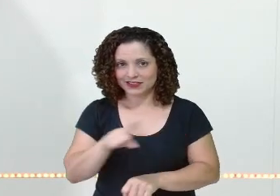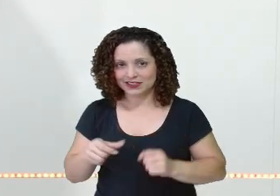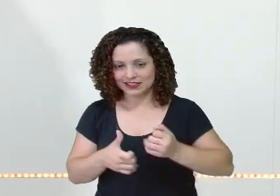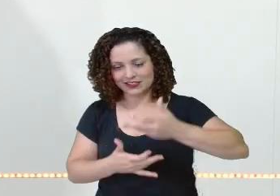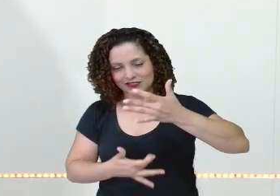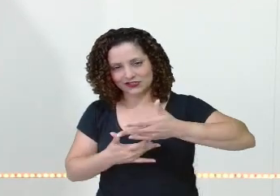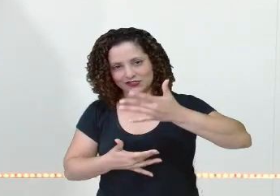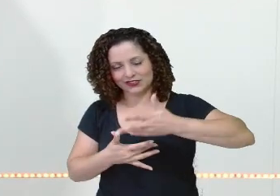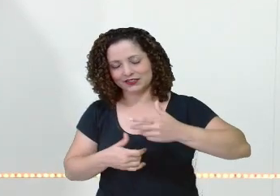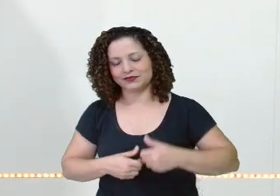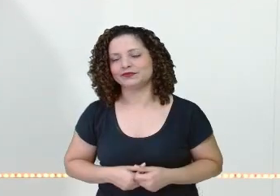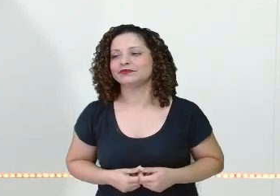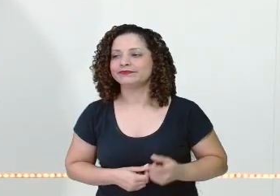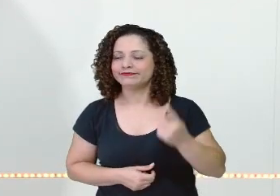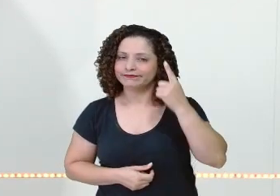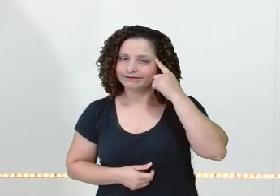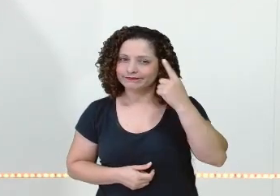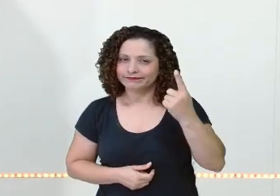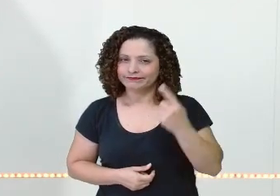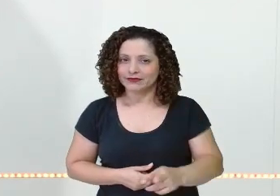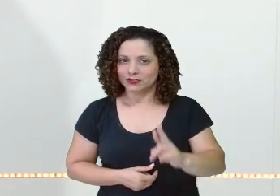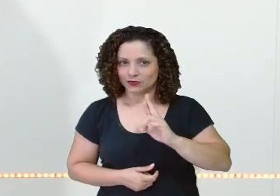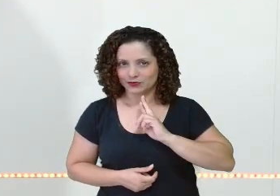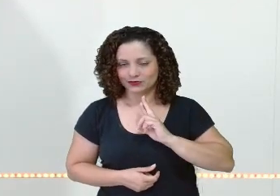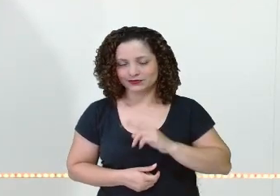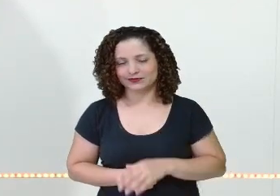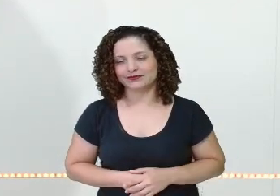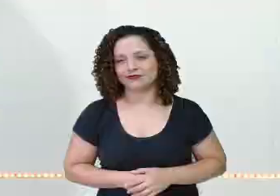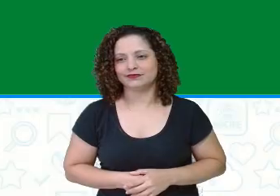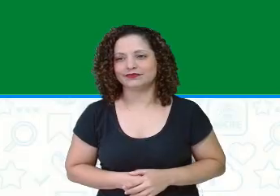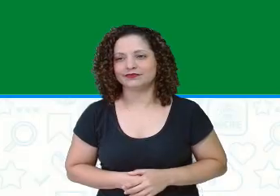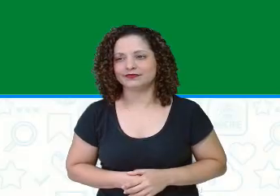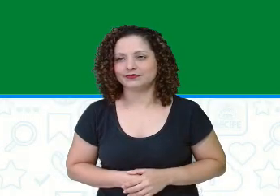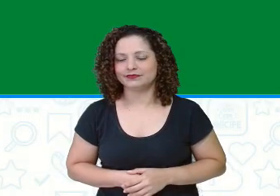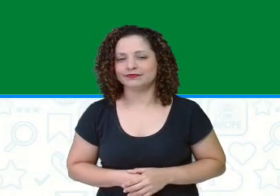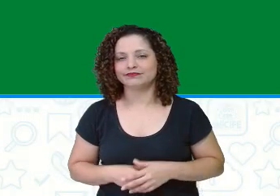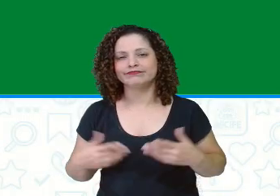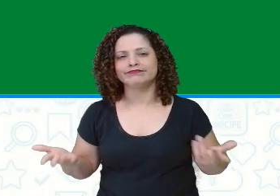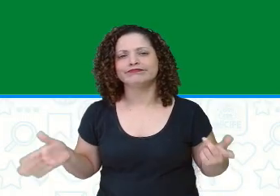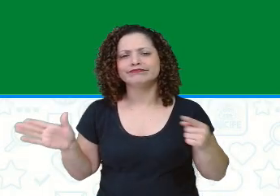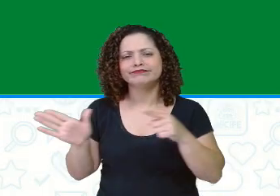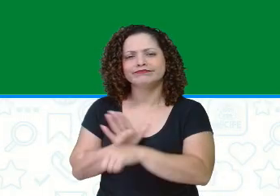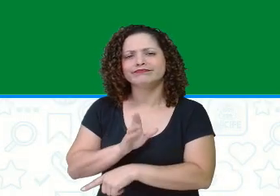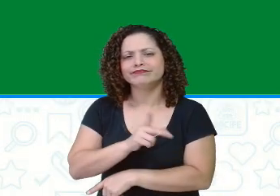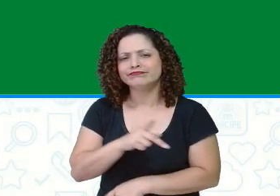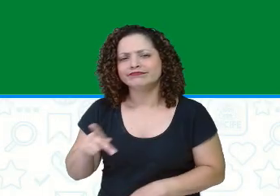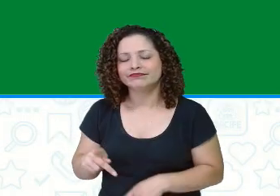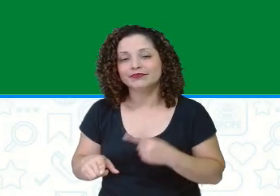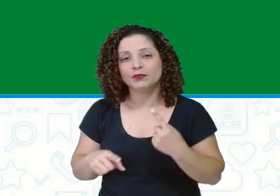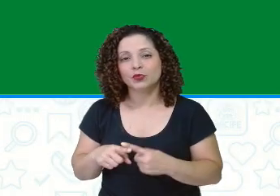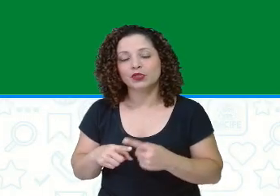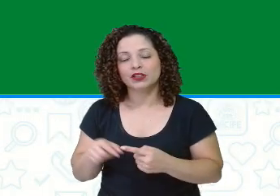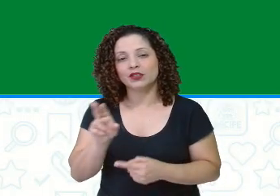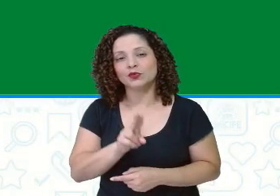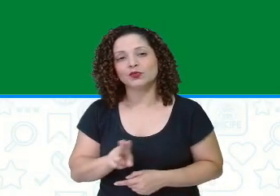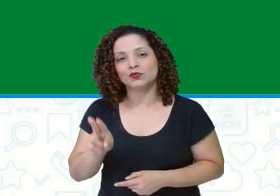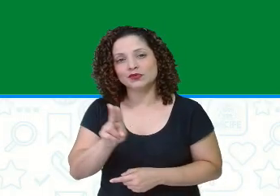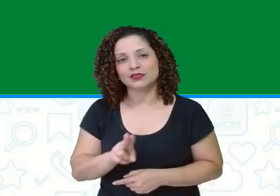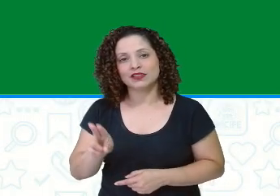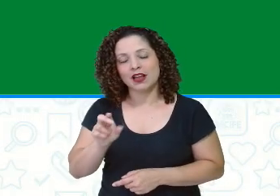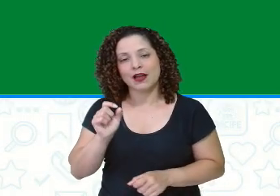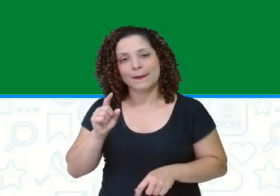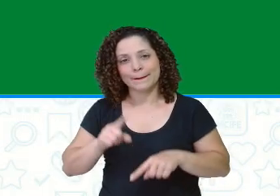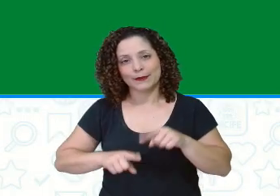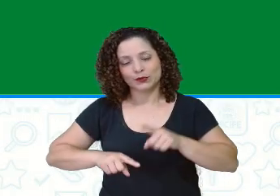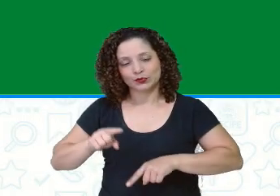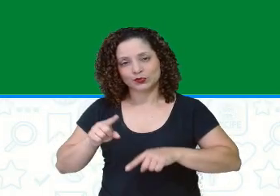tá? Pensa e responde. Vamos lá. E aí, professora Kátia, por que será que a gente usa esse tipo de